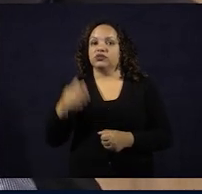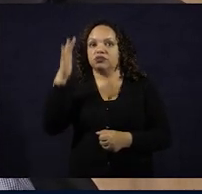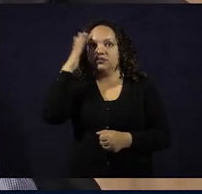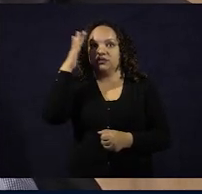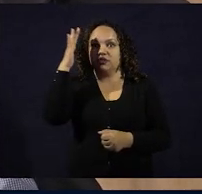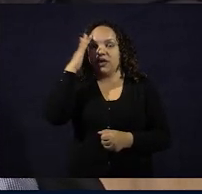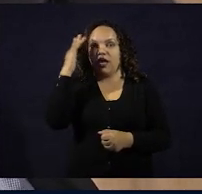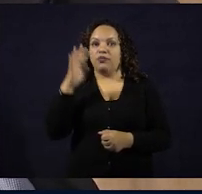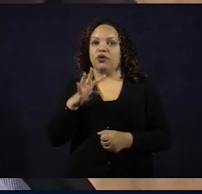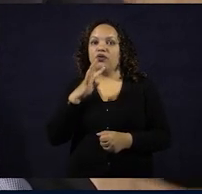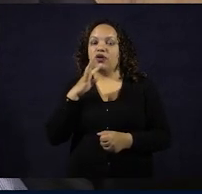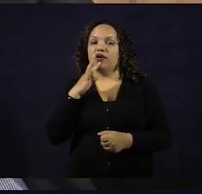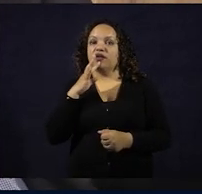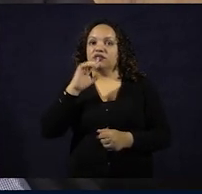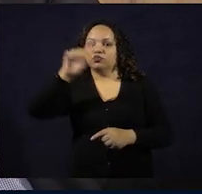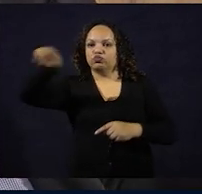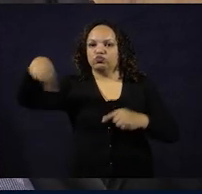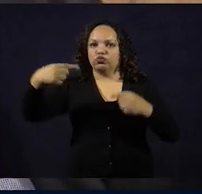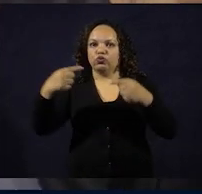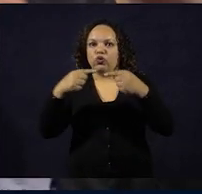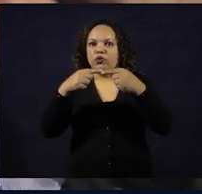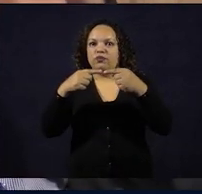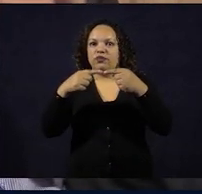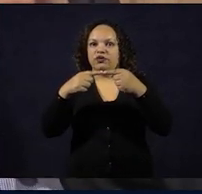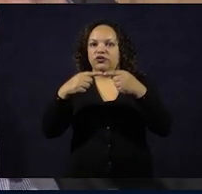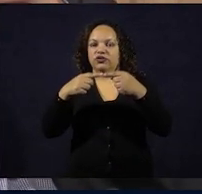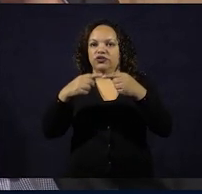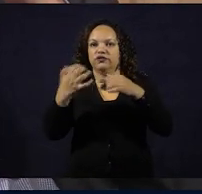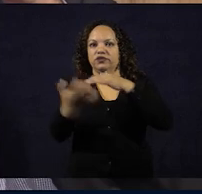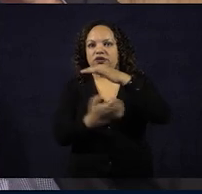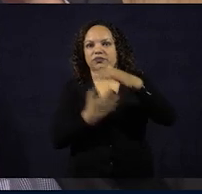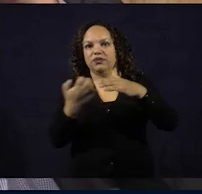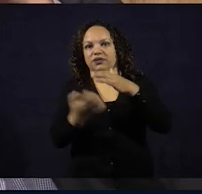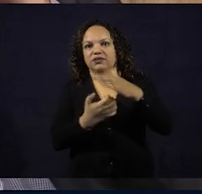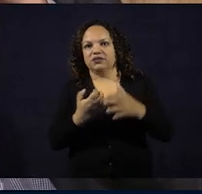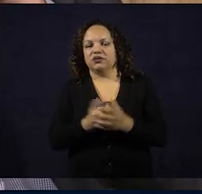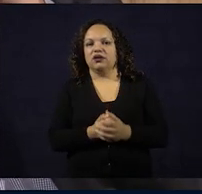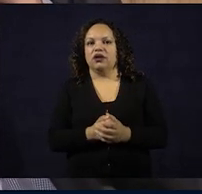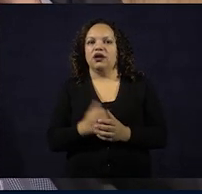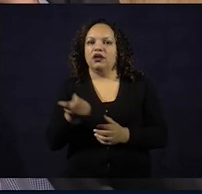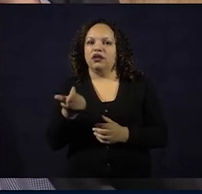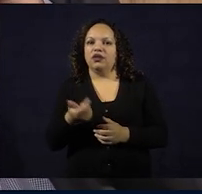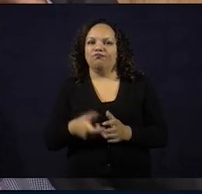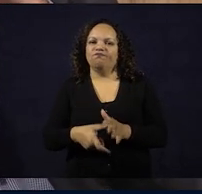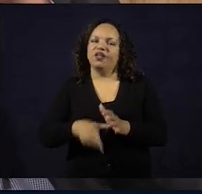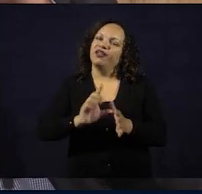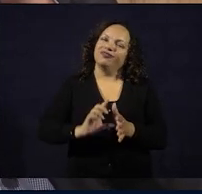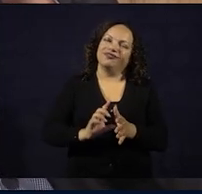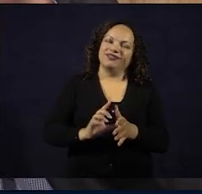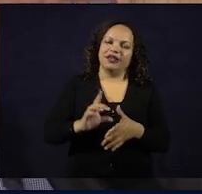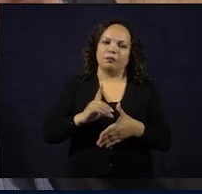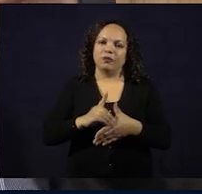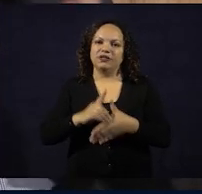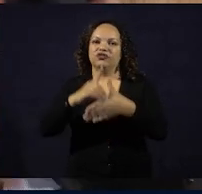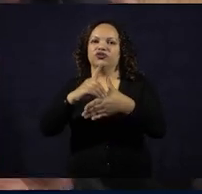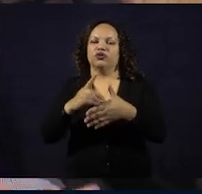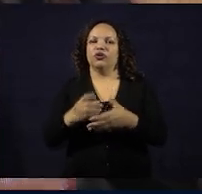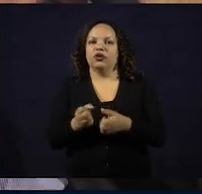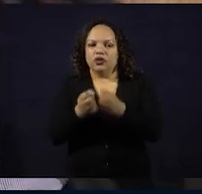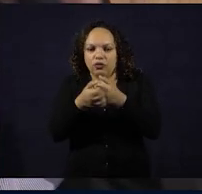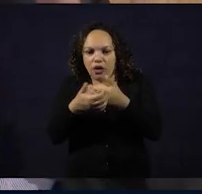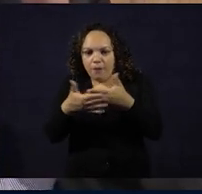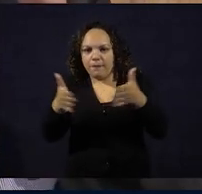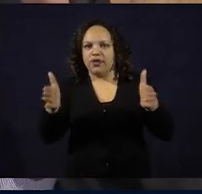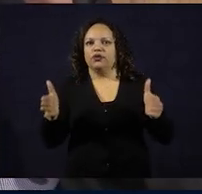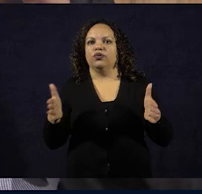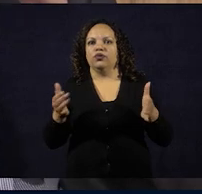sabe o número e é algo que eu às vezes sentia que antes era uma coisa mais a diretoria que remava então acho que a abertura de informação